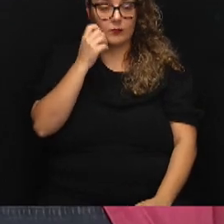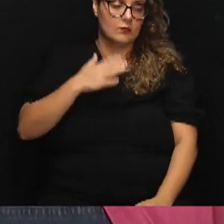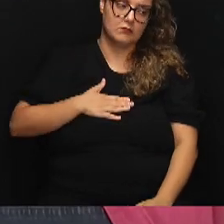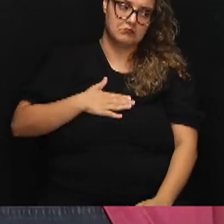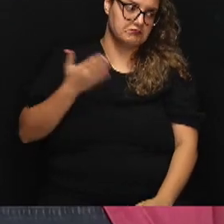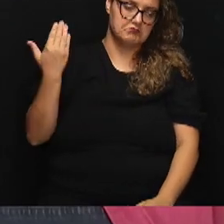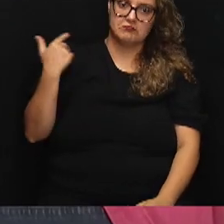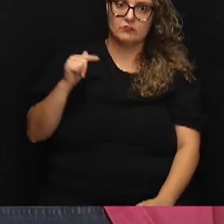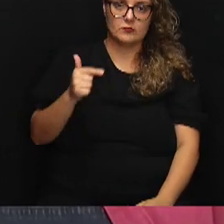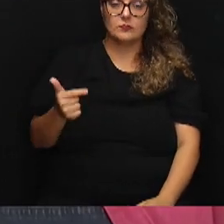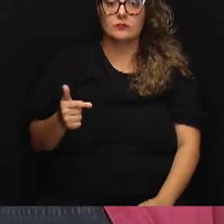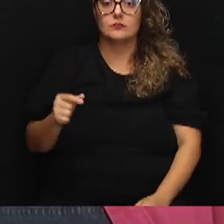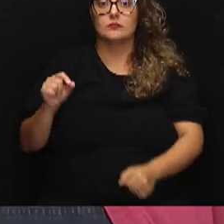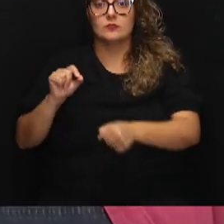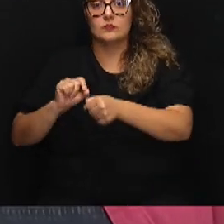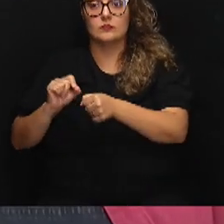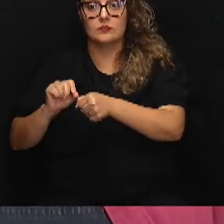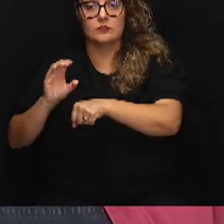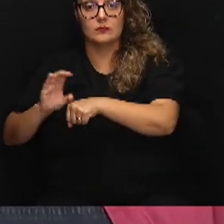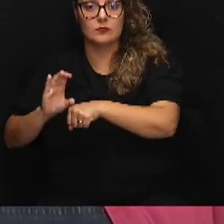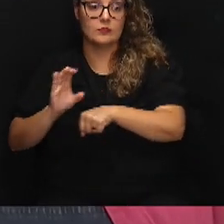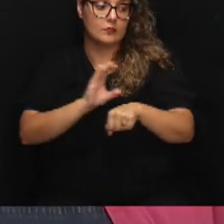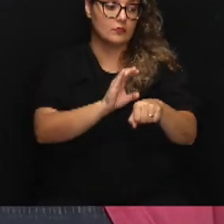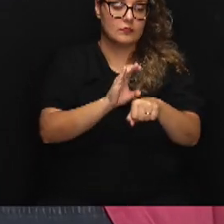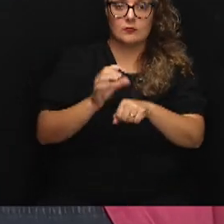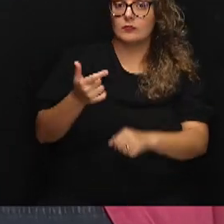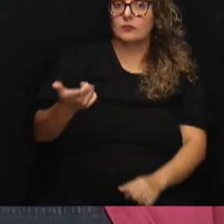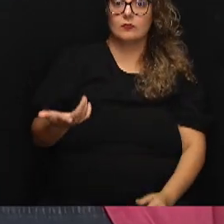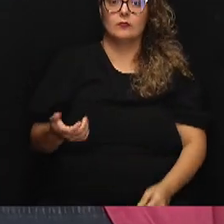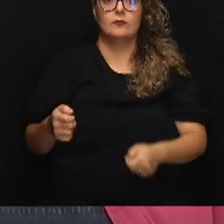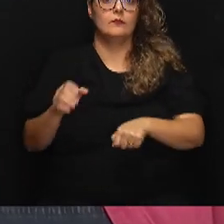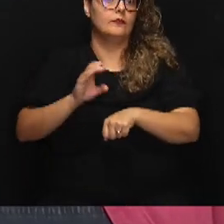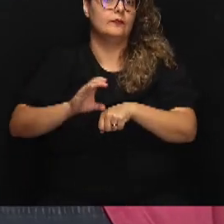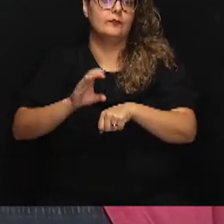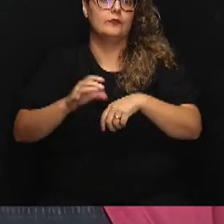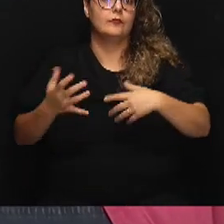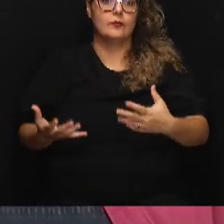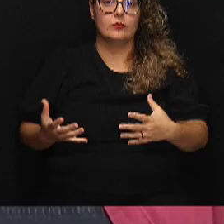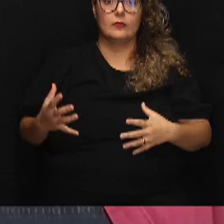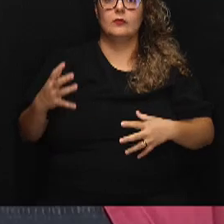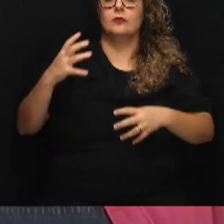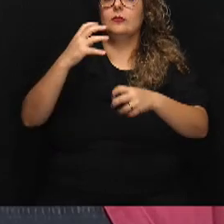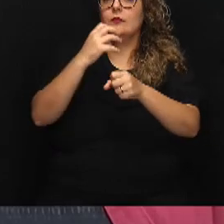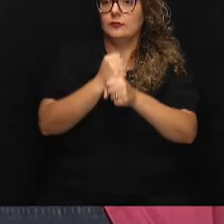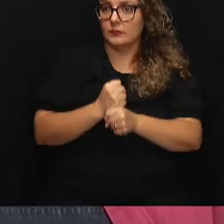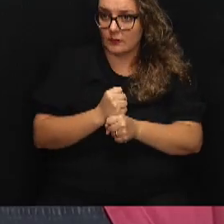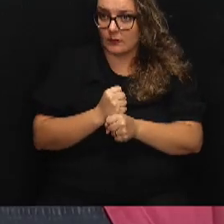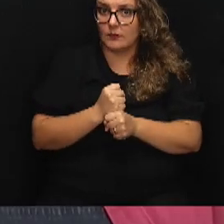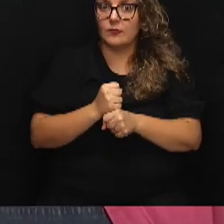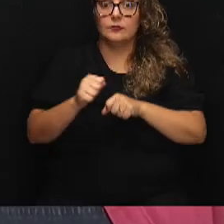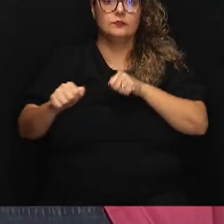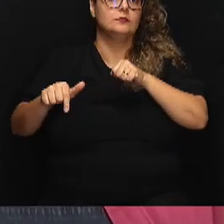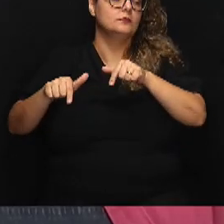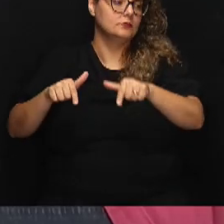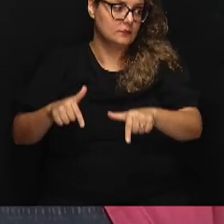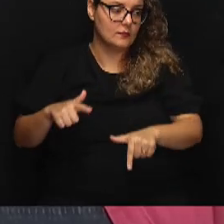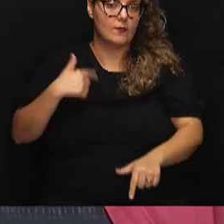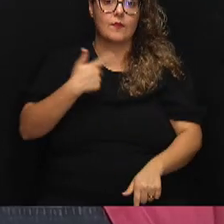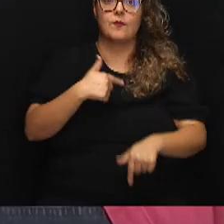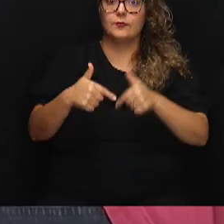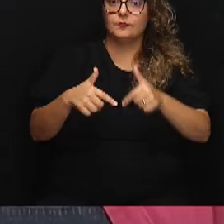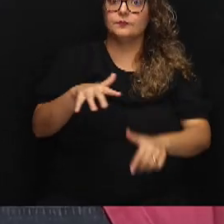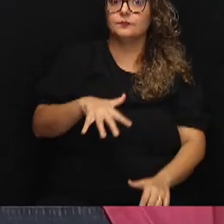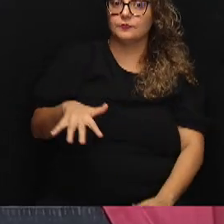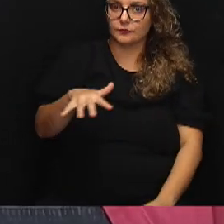A gente fazia um cursinho aqui, um cursinho ali rápido, mas não tinha um curso que ele fosse inteiro com a formação, né, para a gente trabalhar nessa